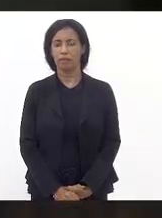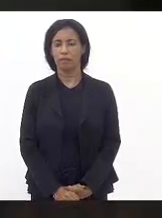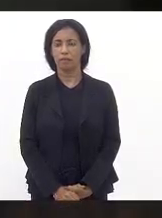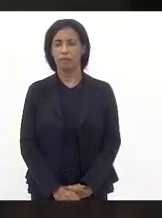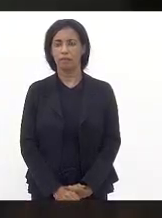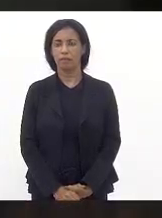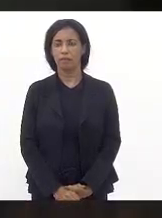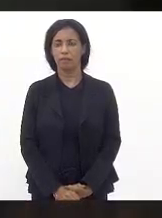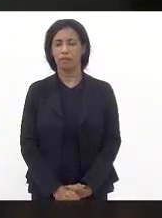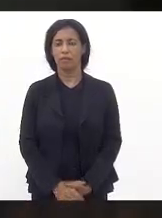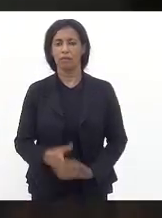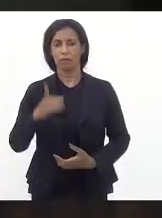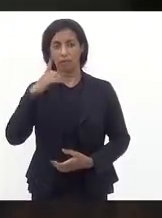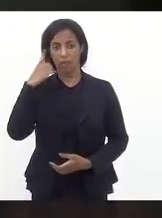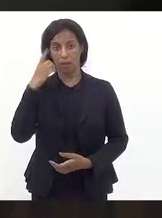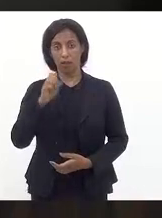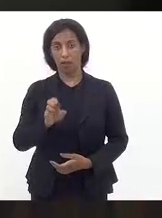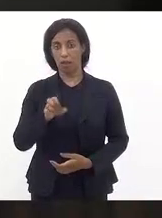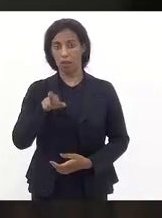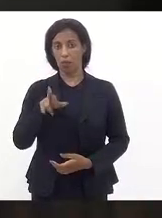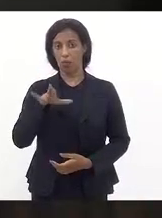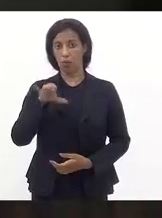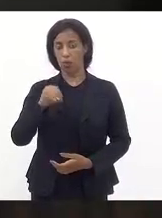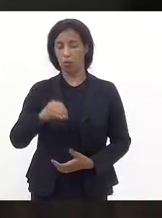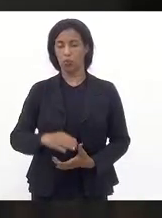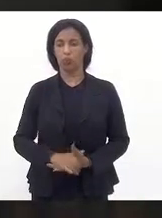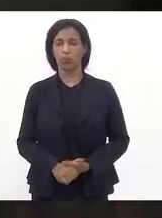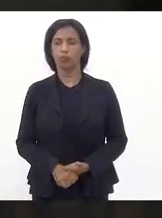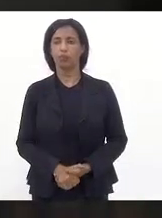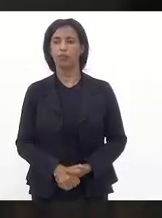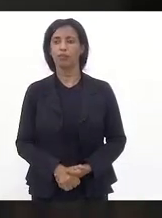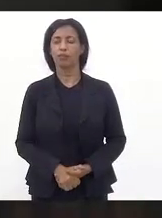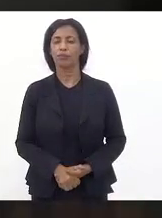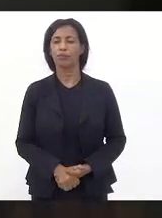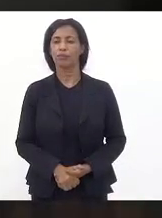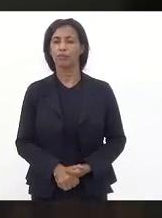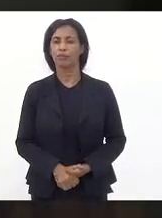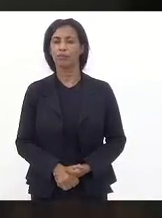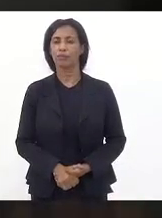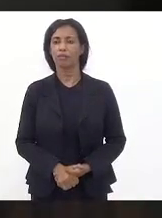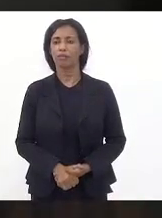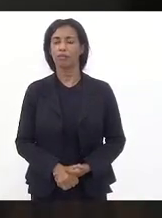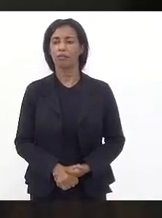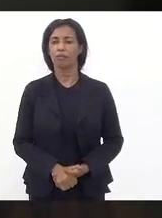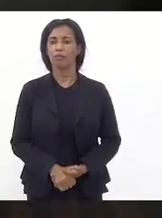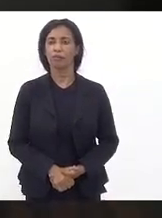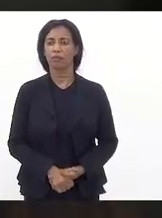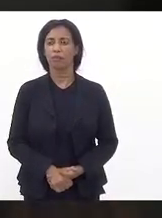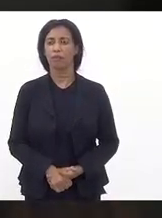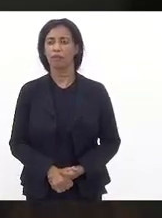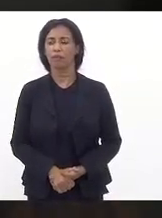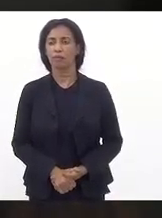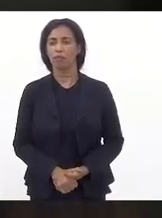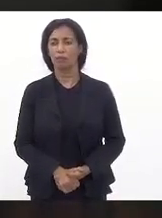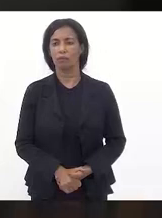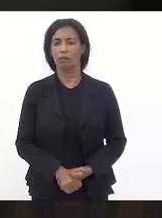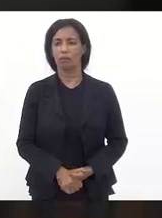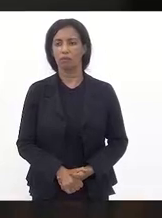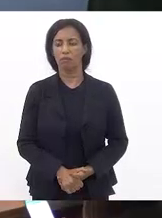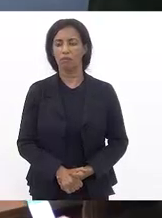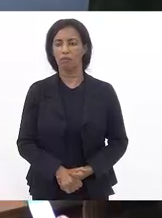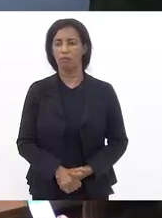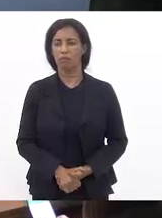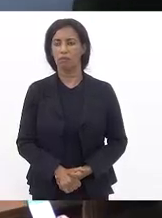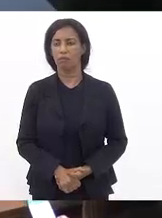um deputado Eurico Júnior e depois aonde Deputado Eurico Júnior